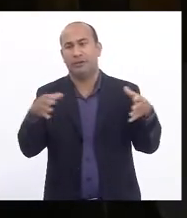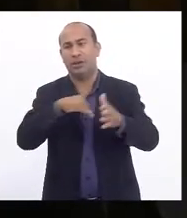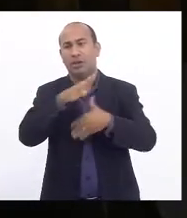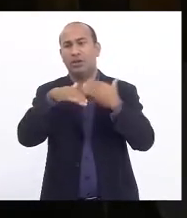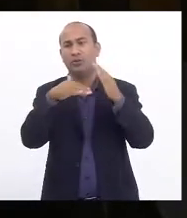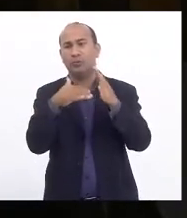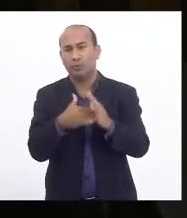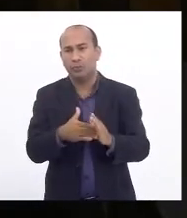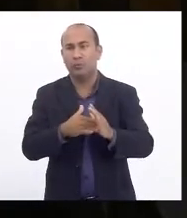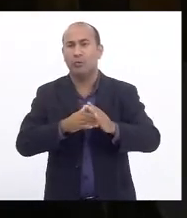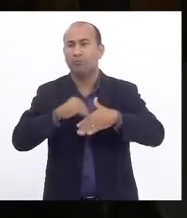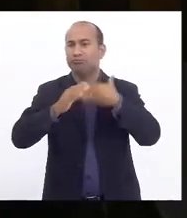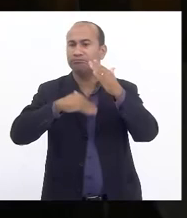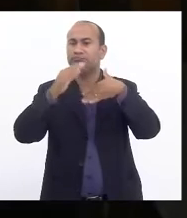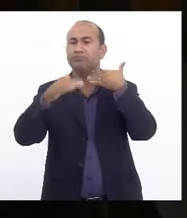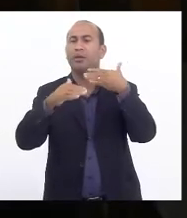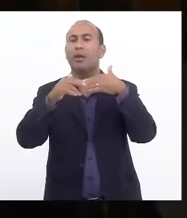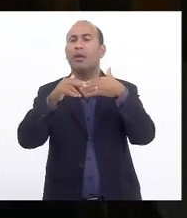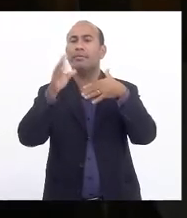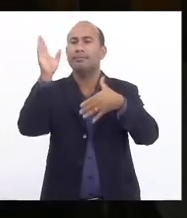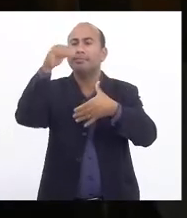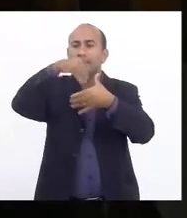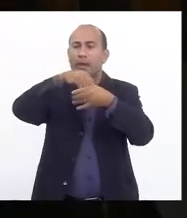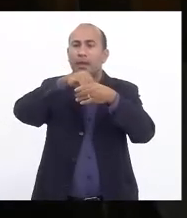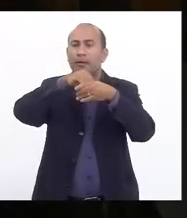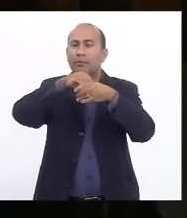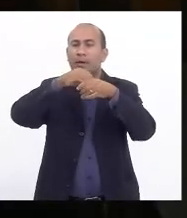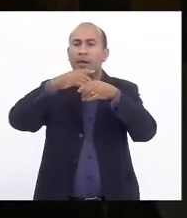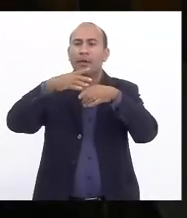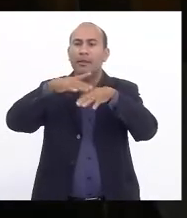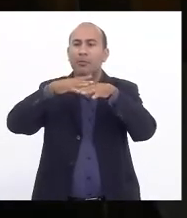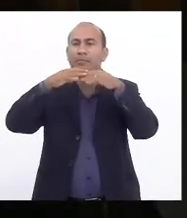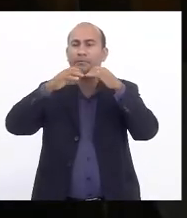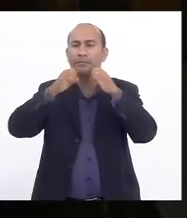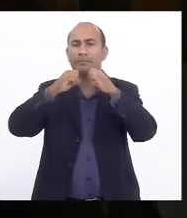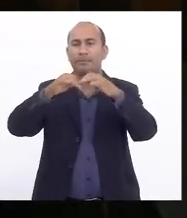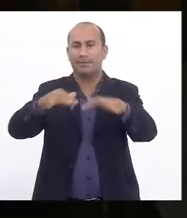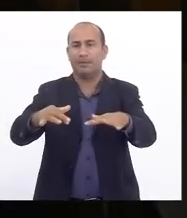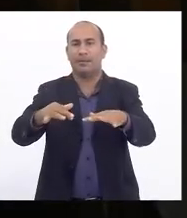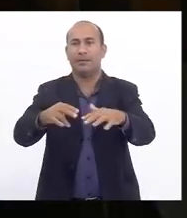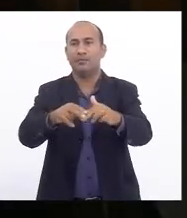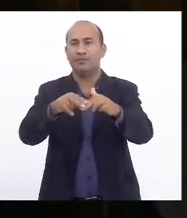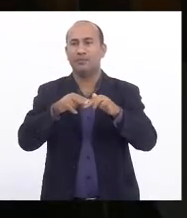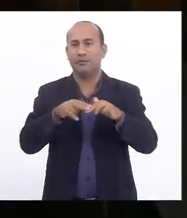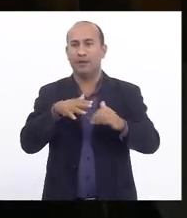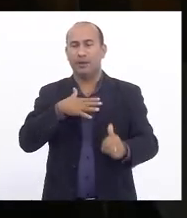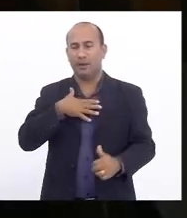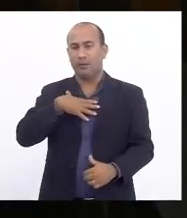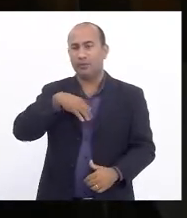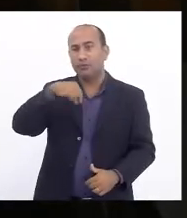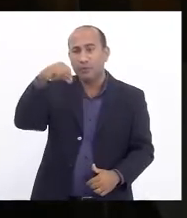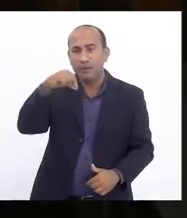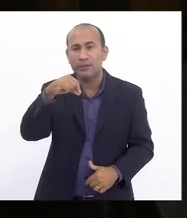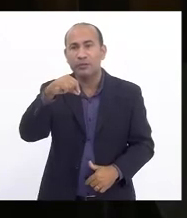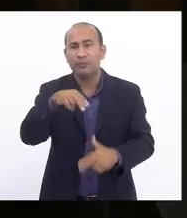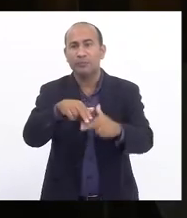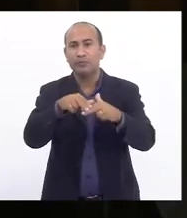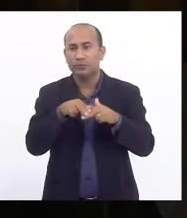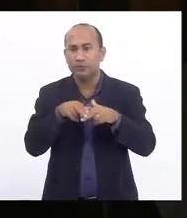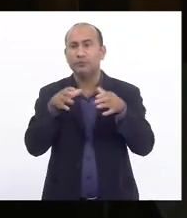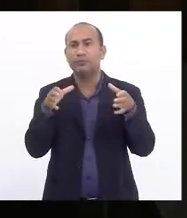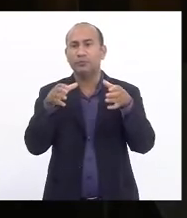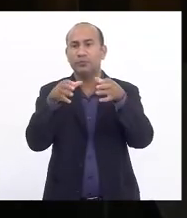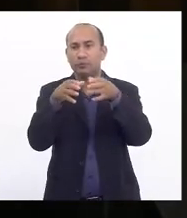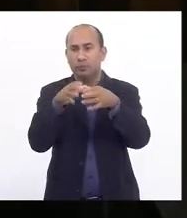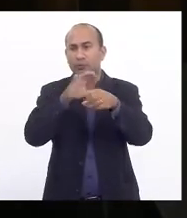o processo e período da pandemia bom e foi para isso que eu fui designado na época para ser relator da